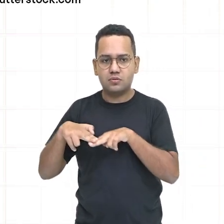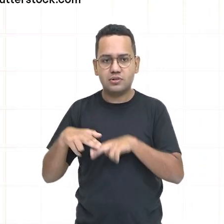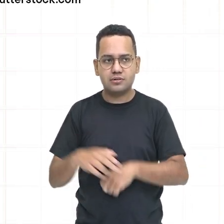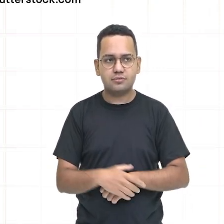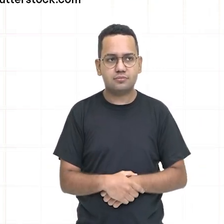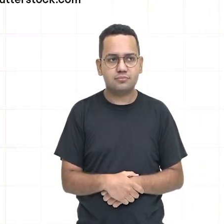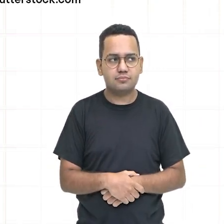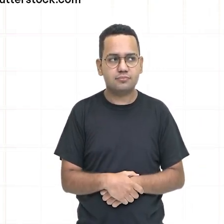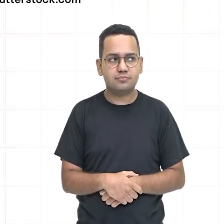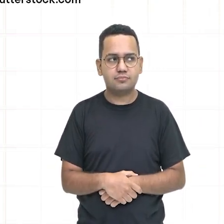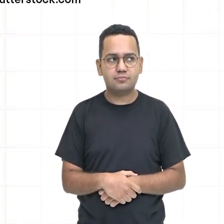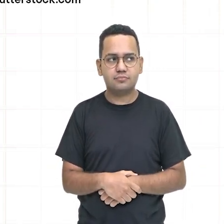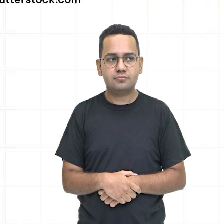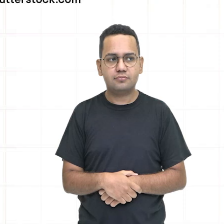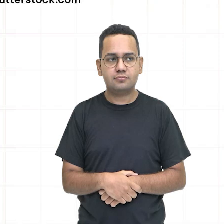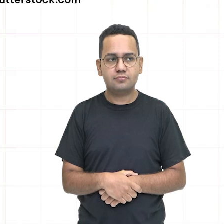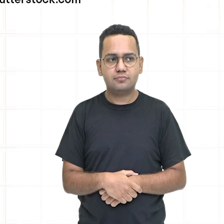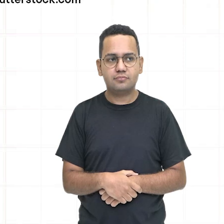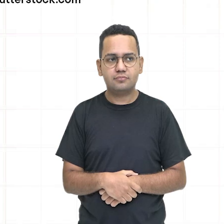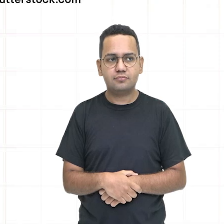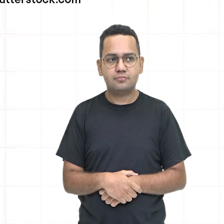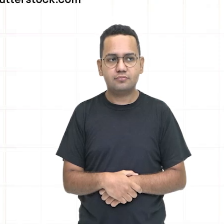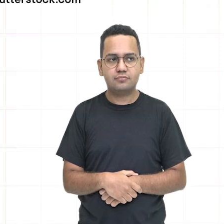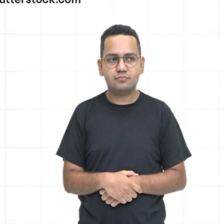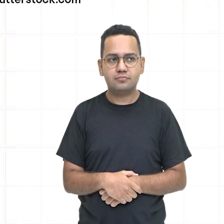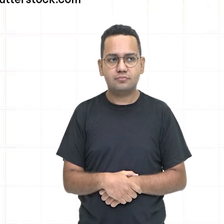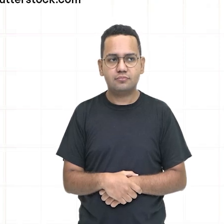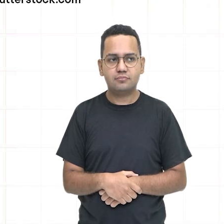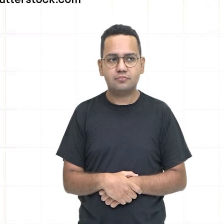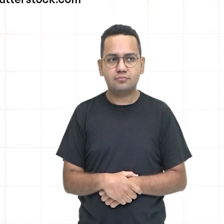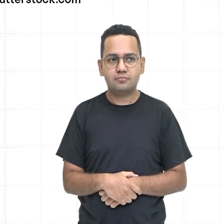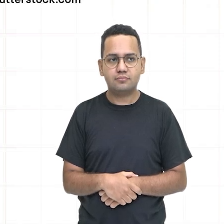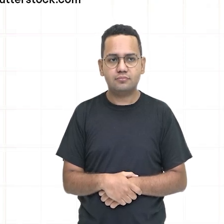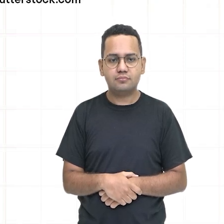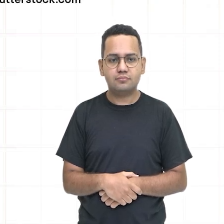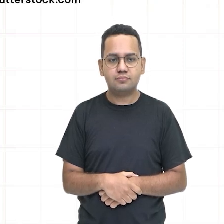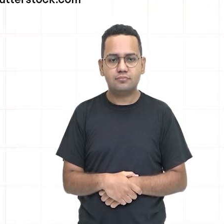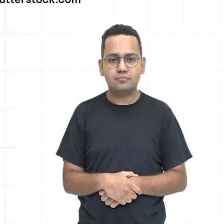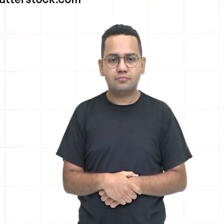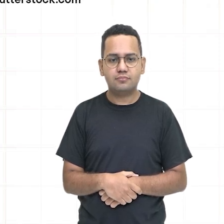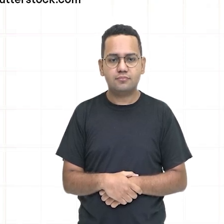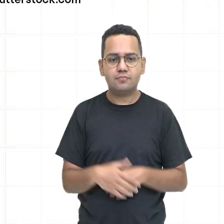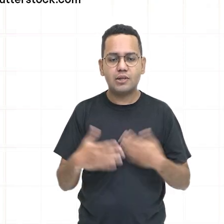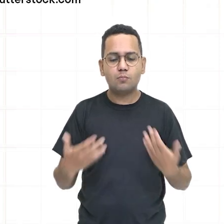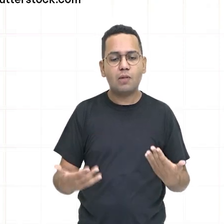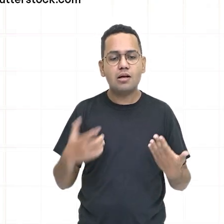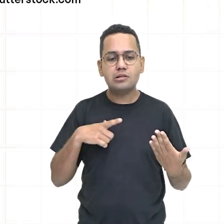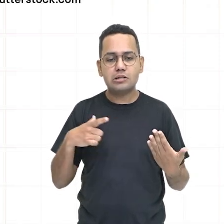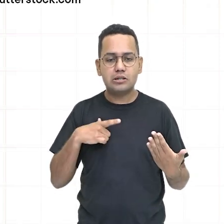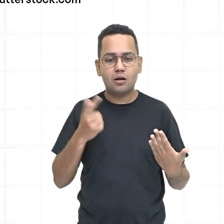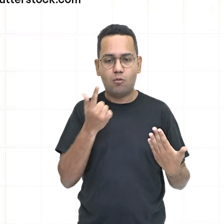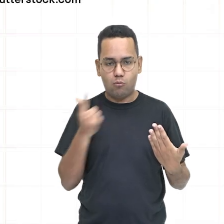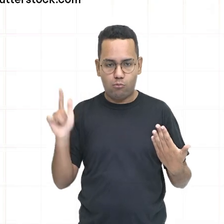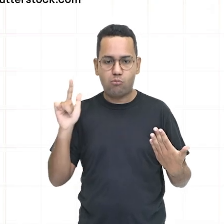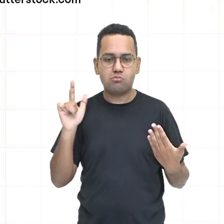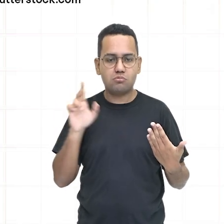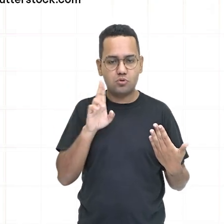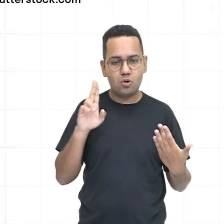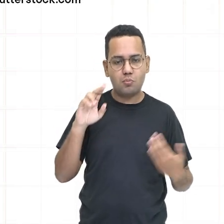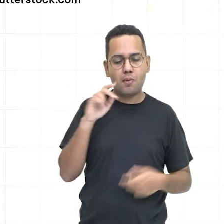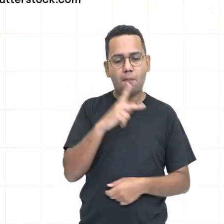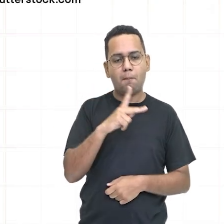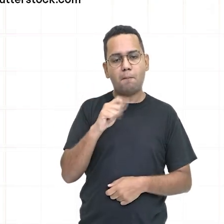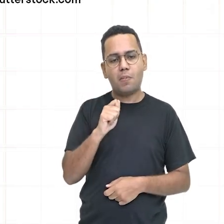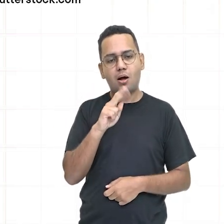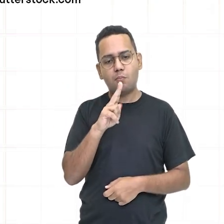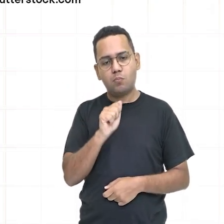Já que, quando se fala ali em Papua, Nova Guiné, Fiji e Samoa,